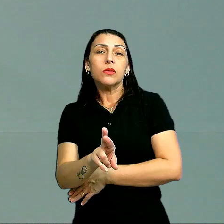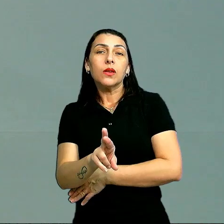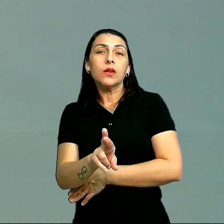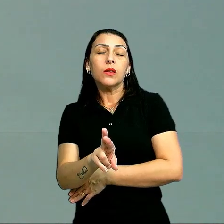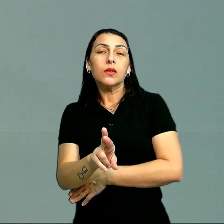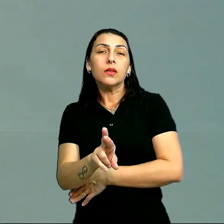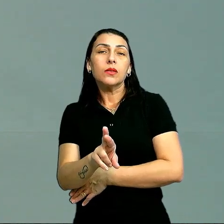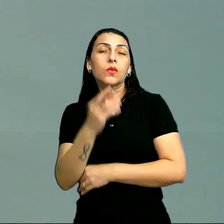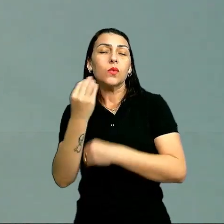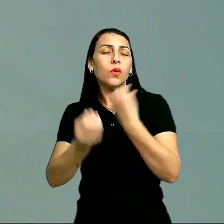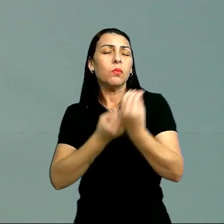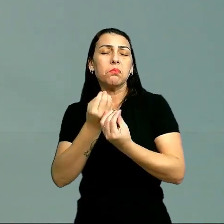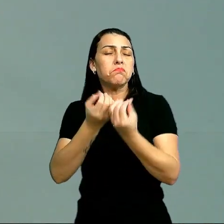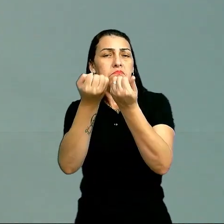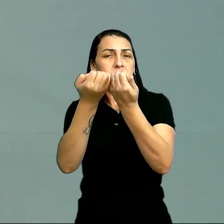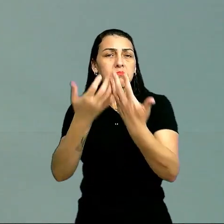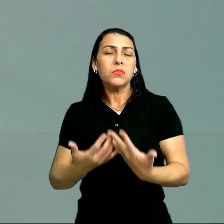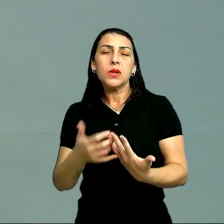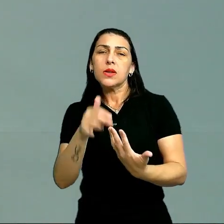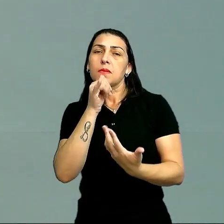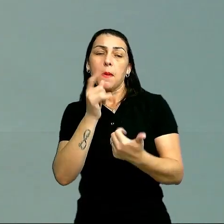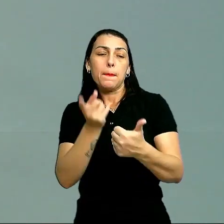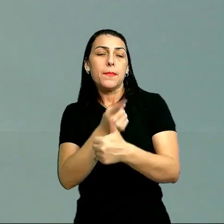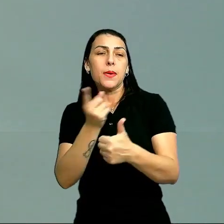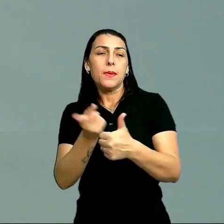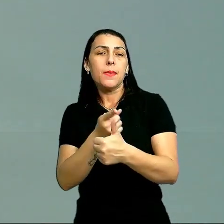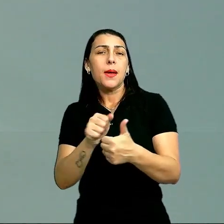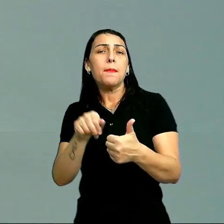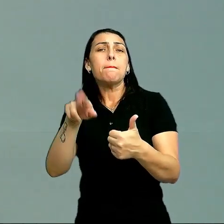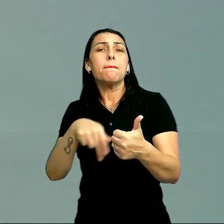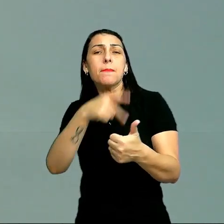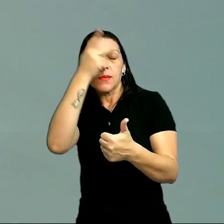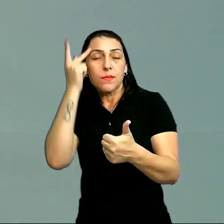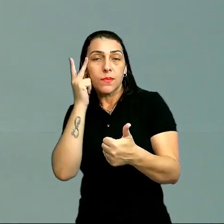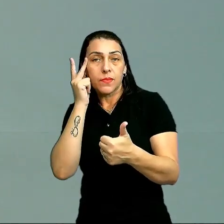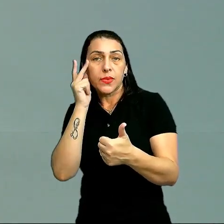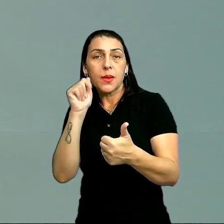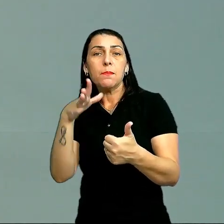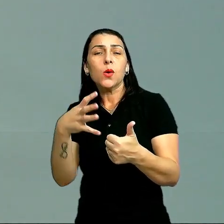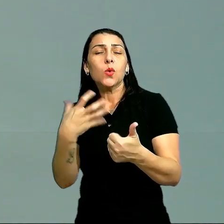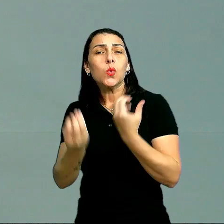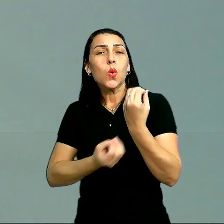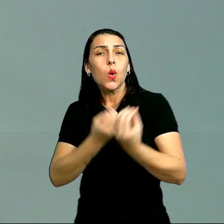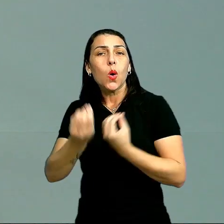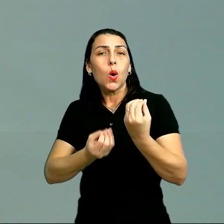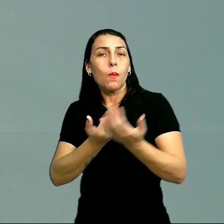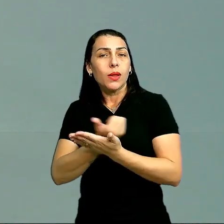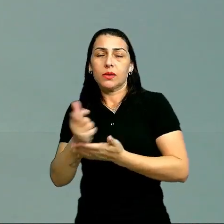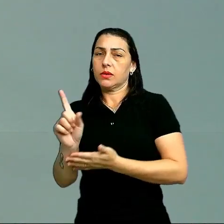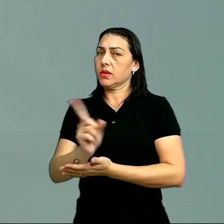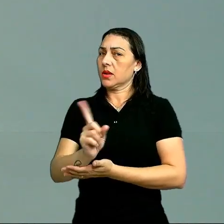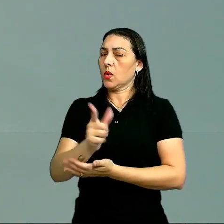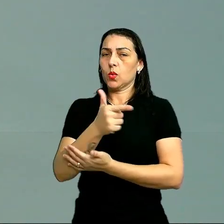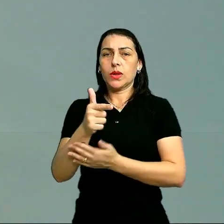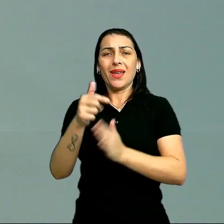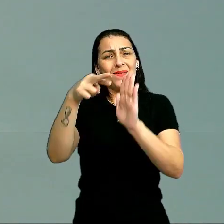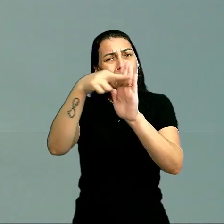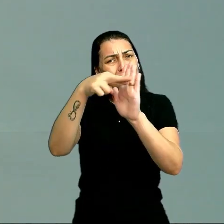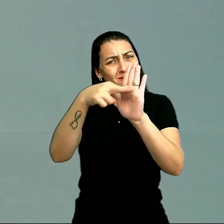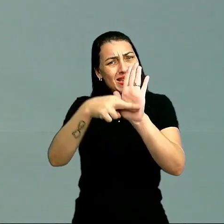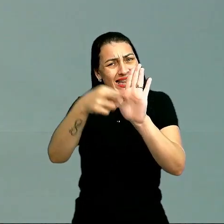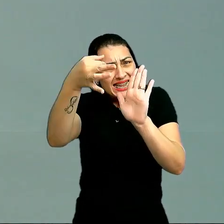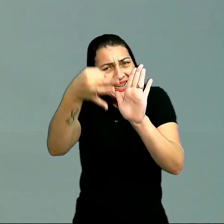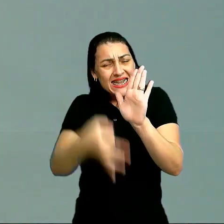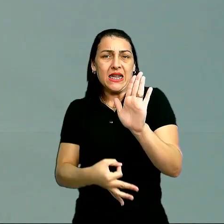de uma forma, por exemplo, primeiro o agente, depois o modo, depois a ação. Não existe assim